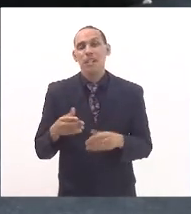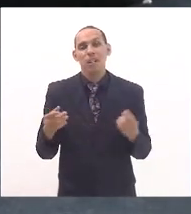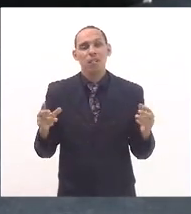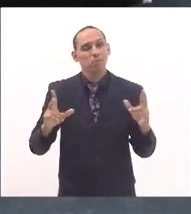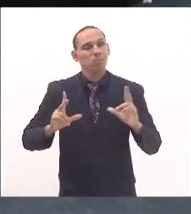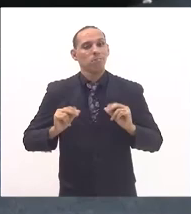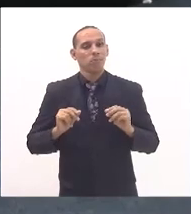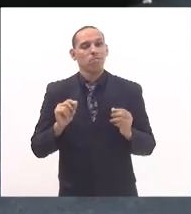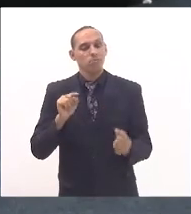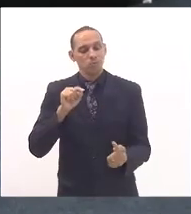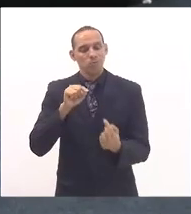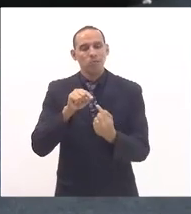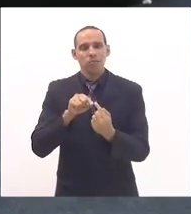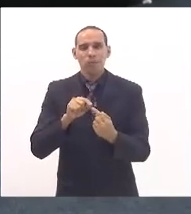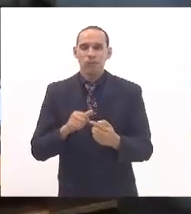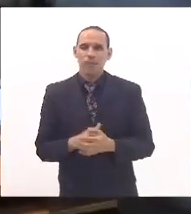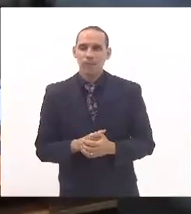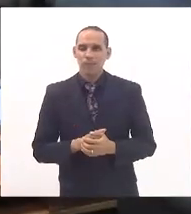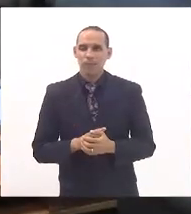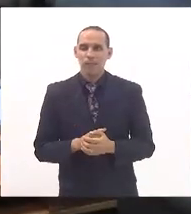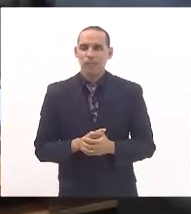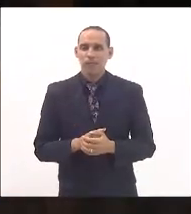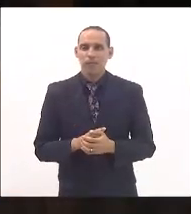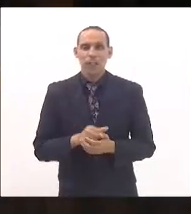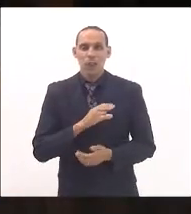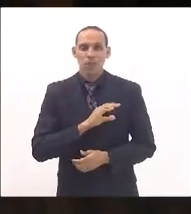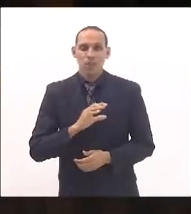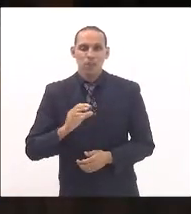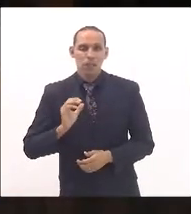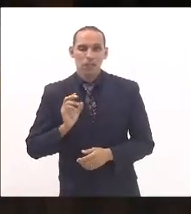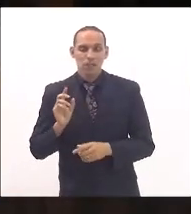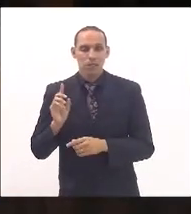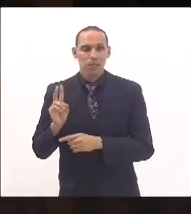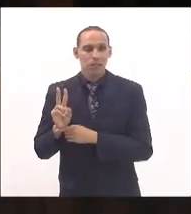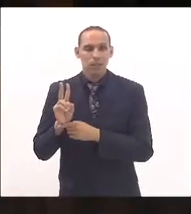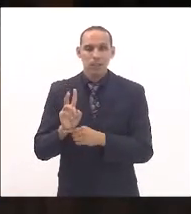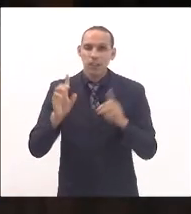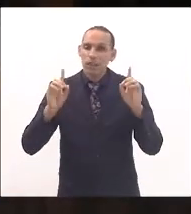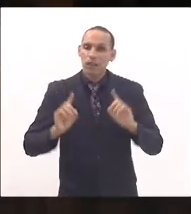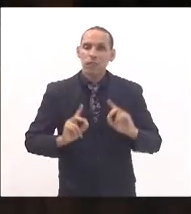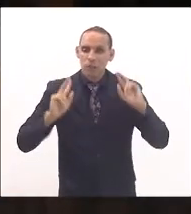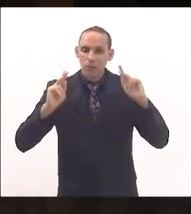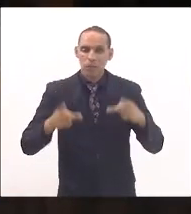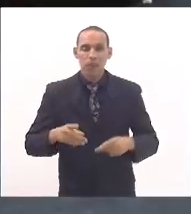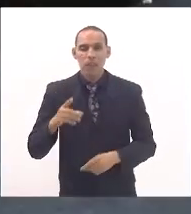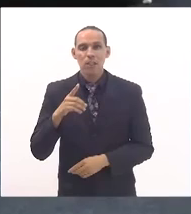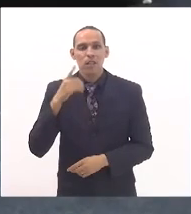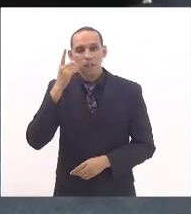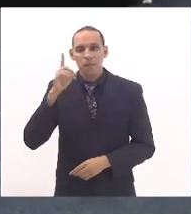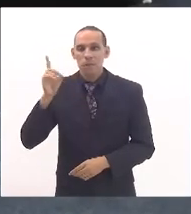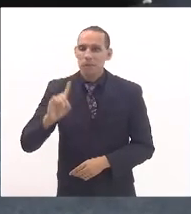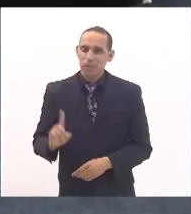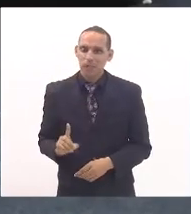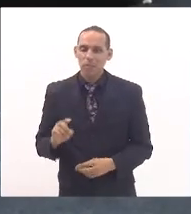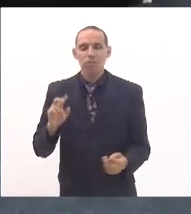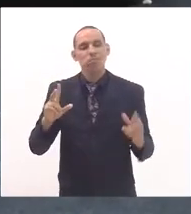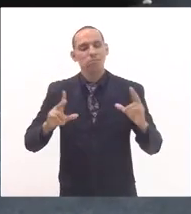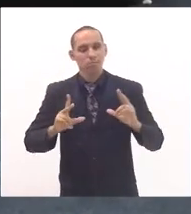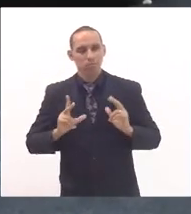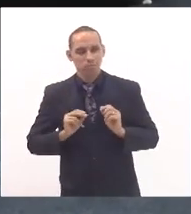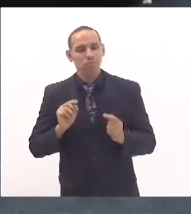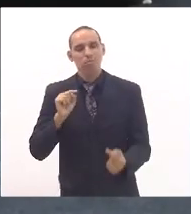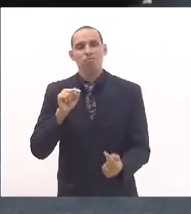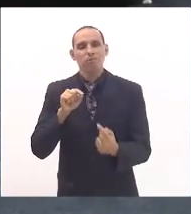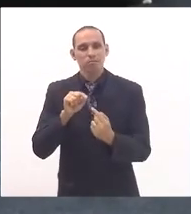mérito, o parecer é favorável. Pela Comissão de Defesa dos Direitos Humanos, deputada Dani. No mérito,